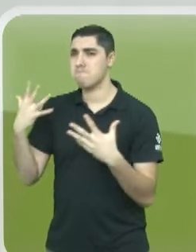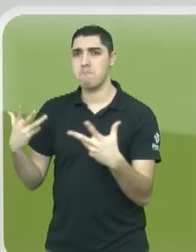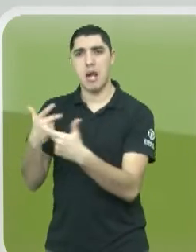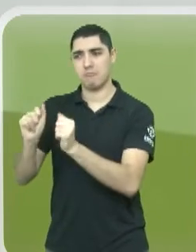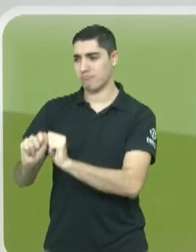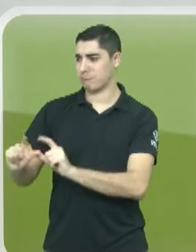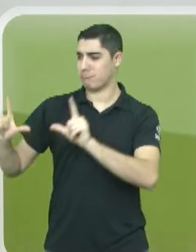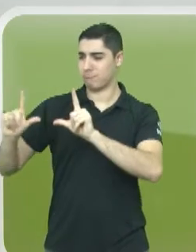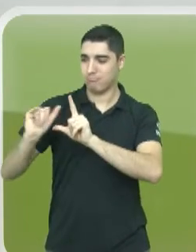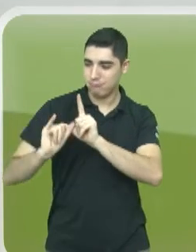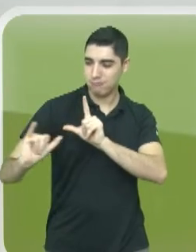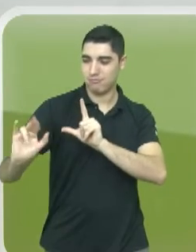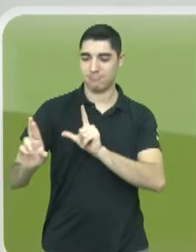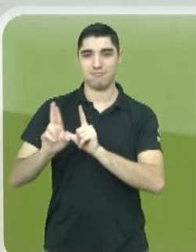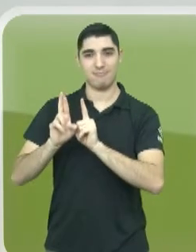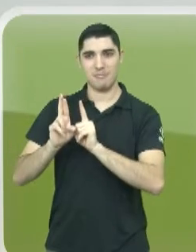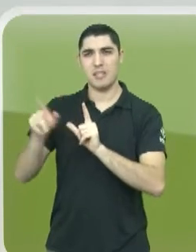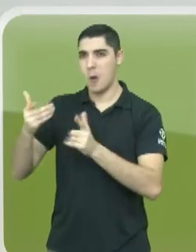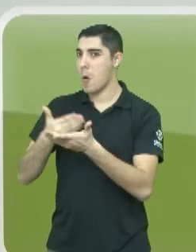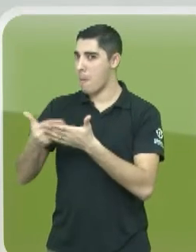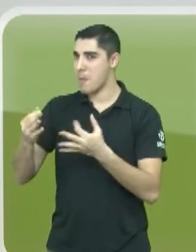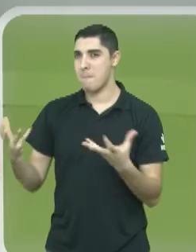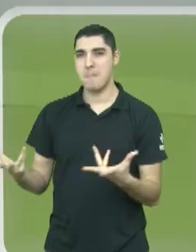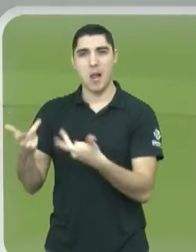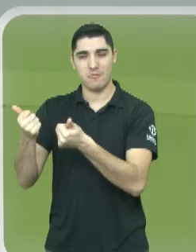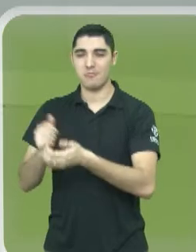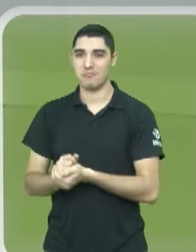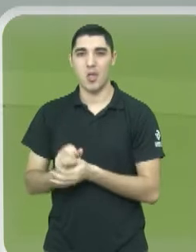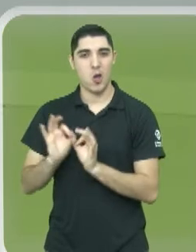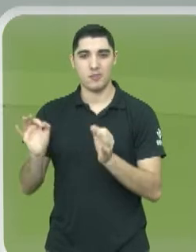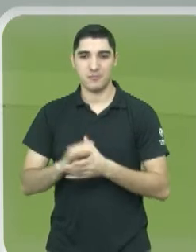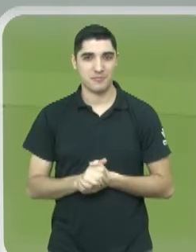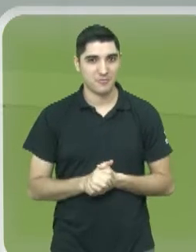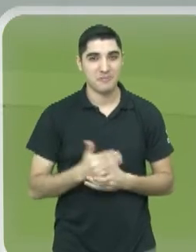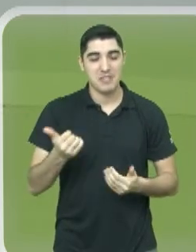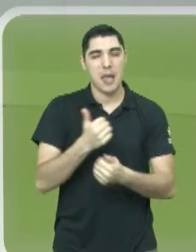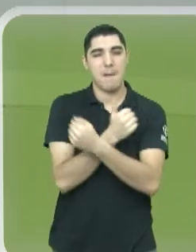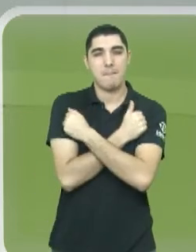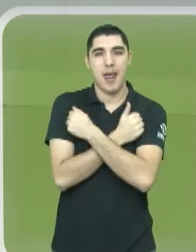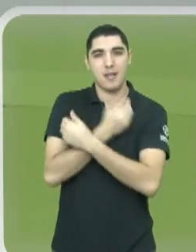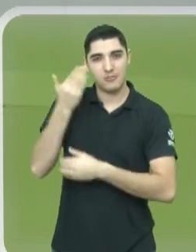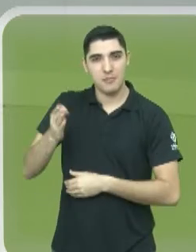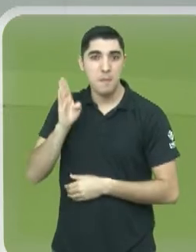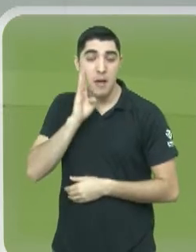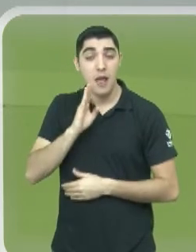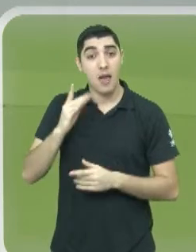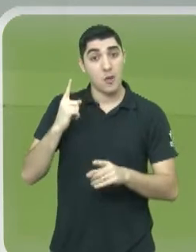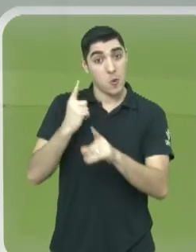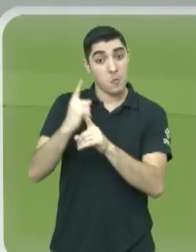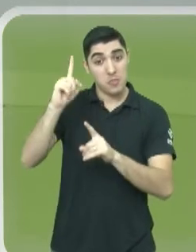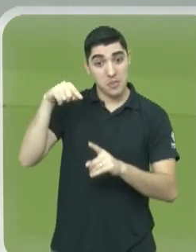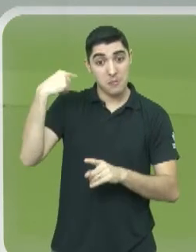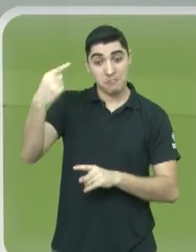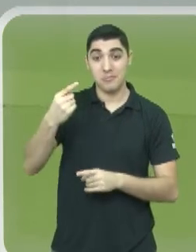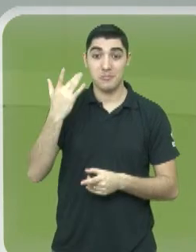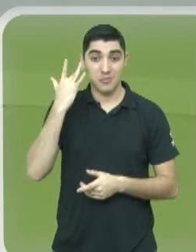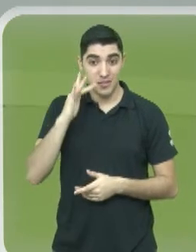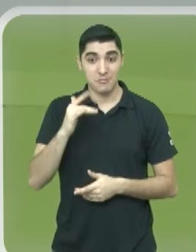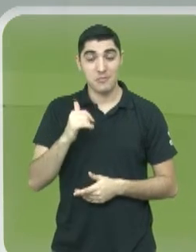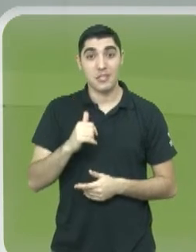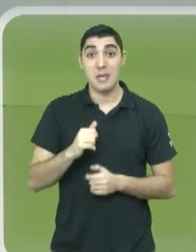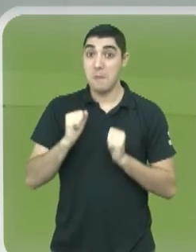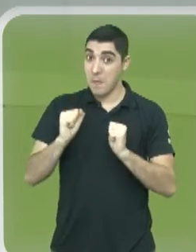de tabela. Iniciou com o pé direito. Ótima estreia. Paulito, um grande abraço para você. Obrigado. Até qualquer hora aí da vida. Até qualquer hora. Podemos